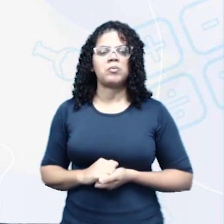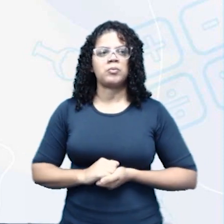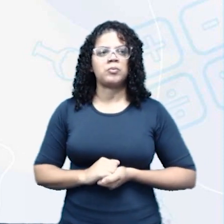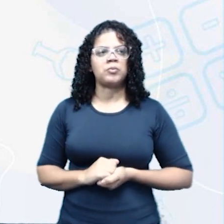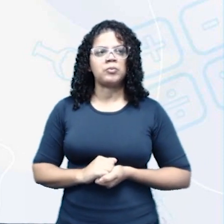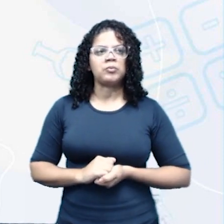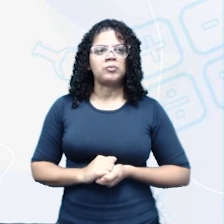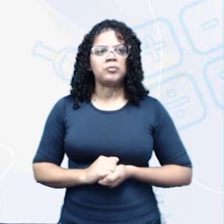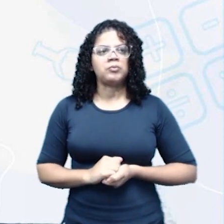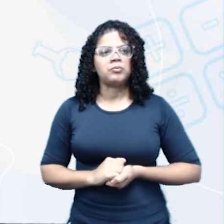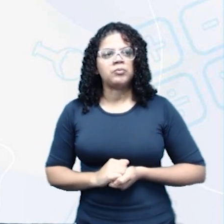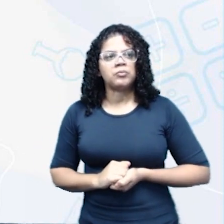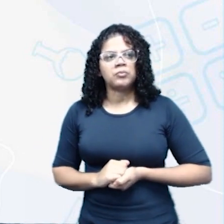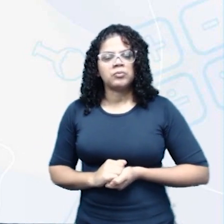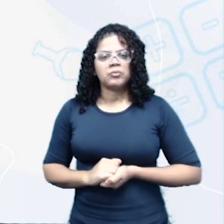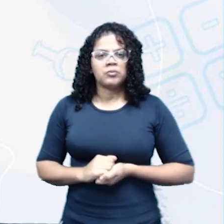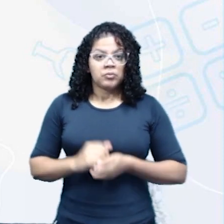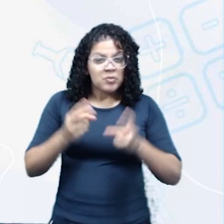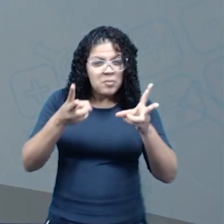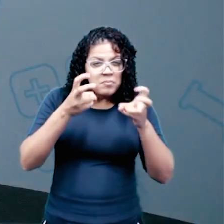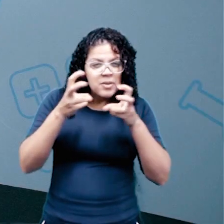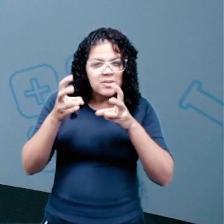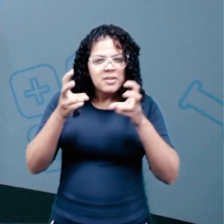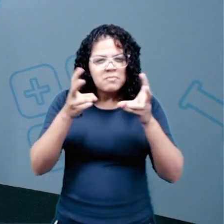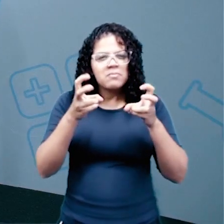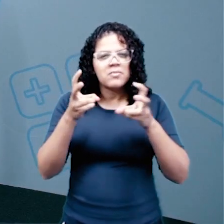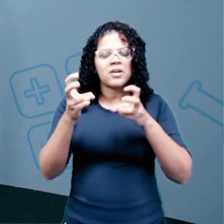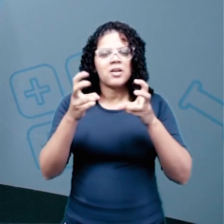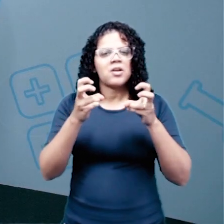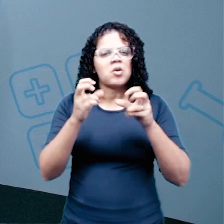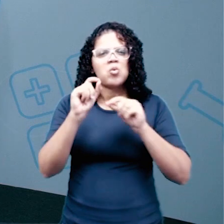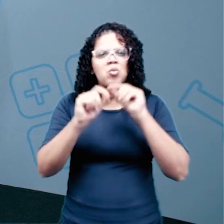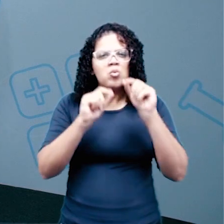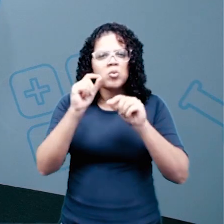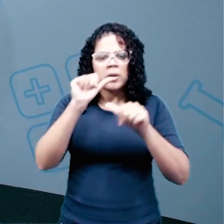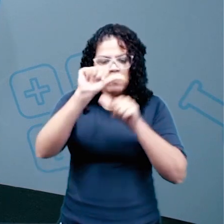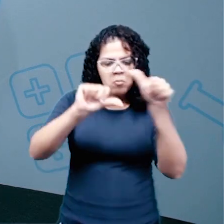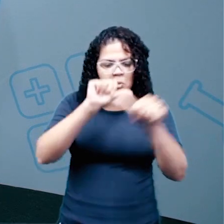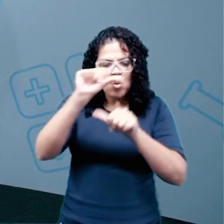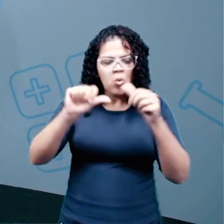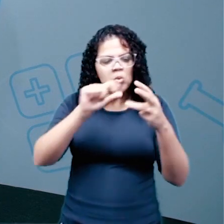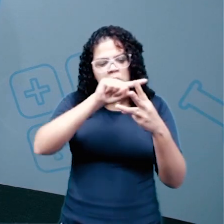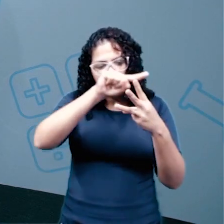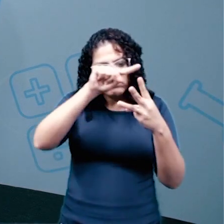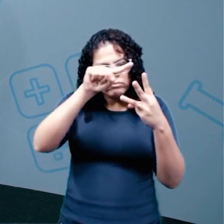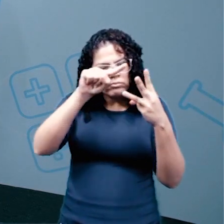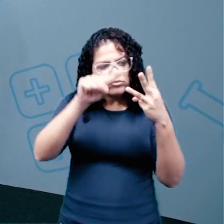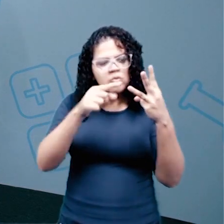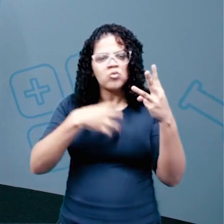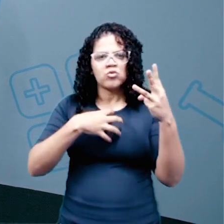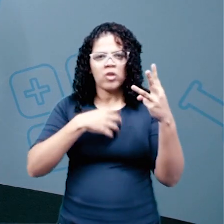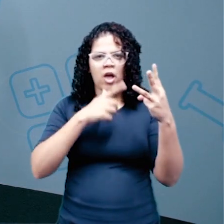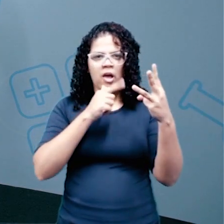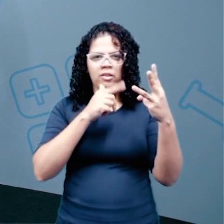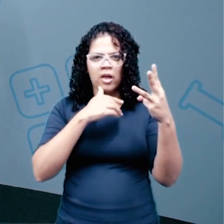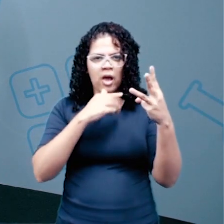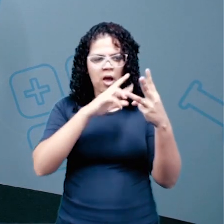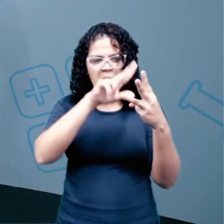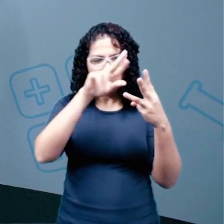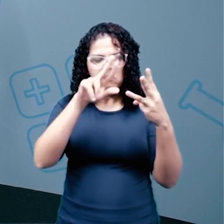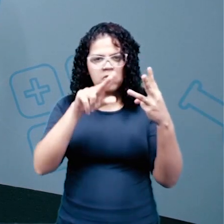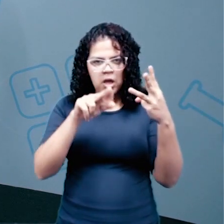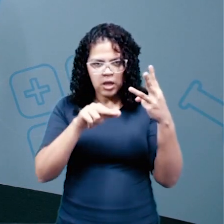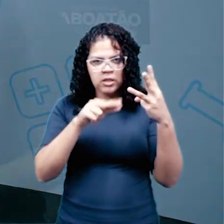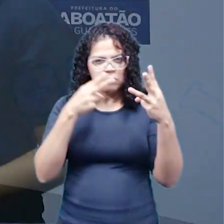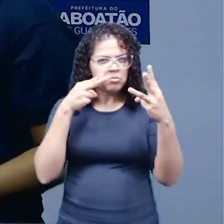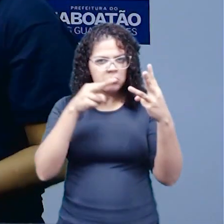Mas você conseguiu perceber o que realmente muda entre os estados físicos? O que será que muda do estado sólido